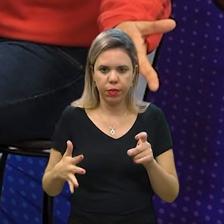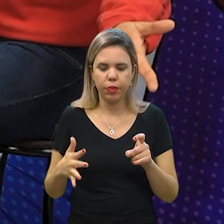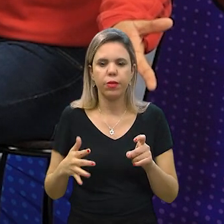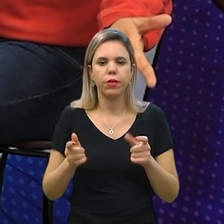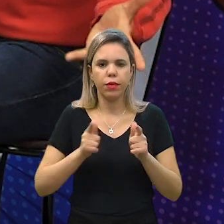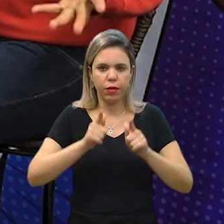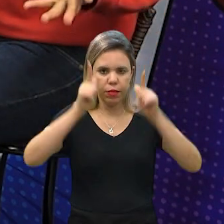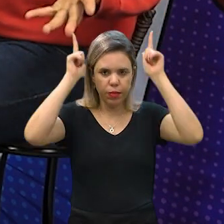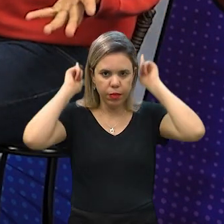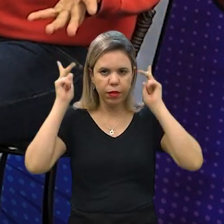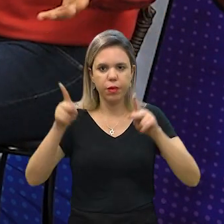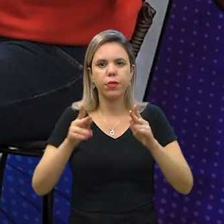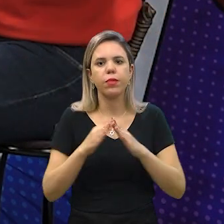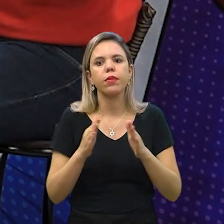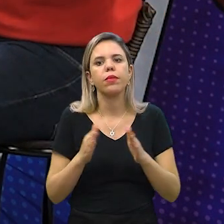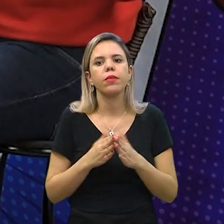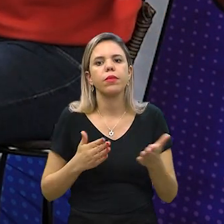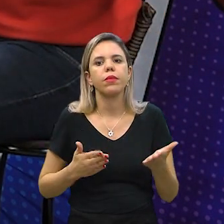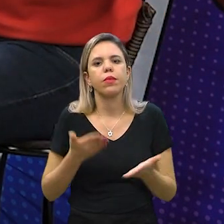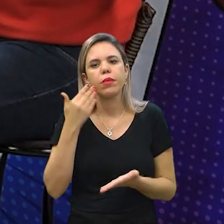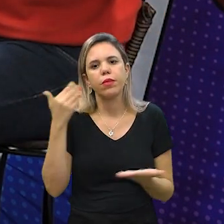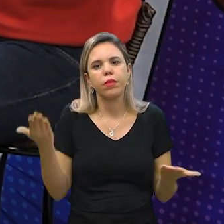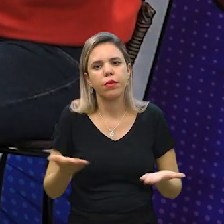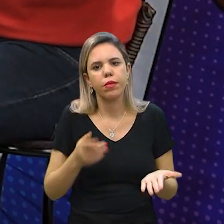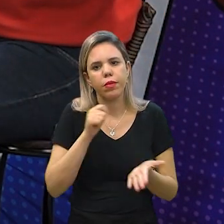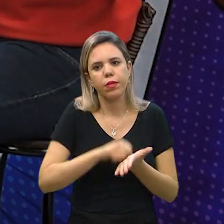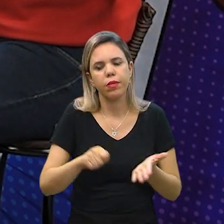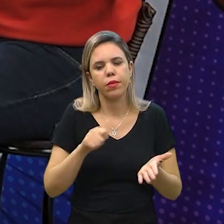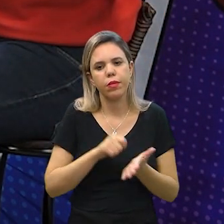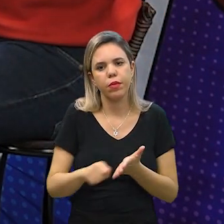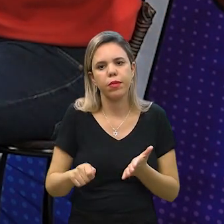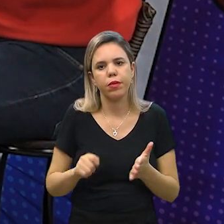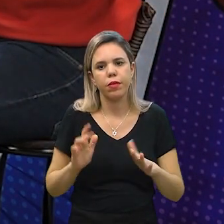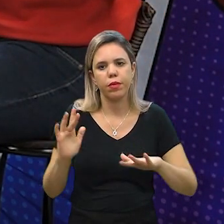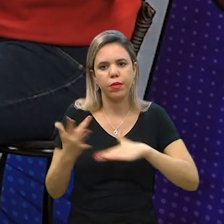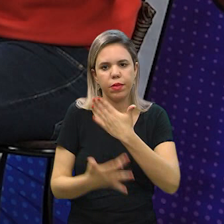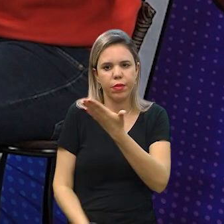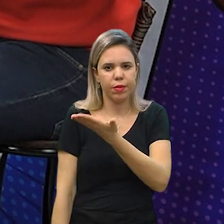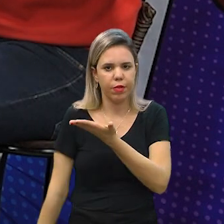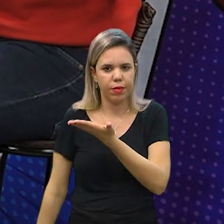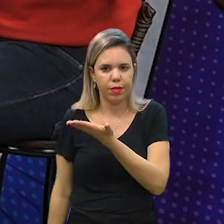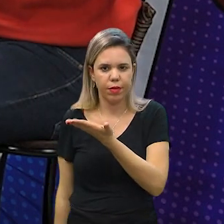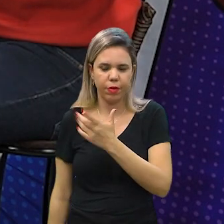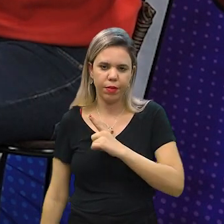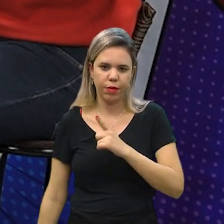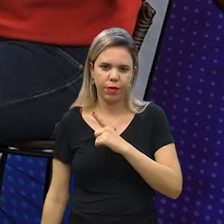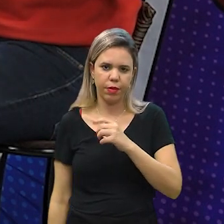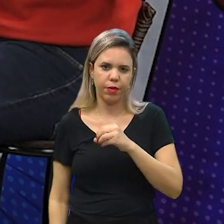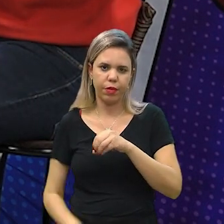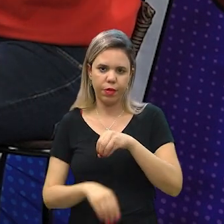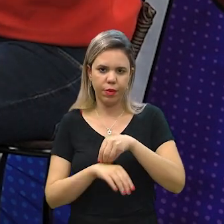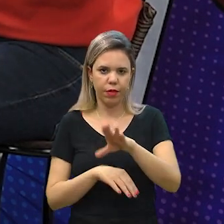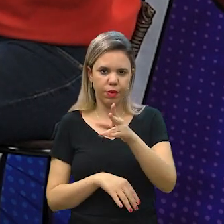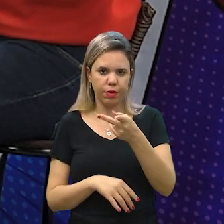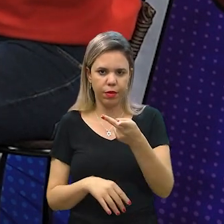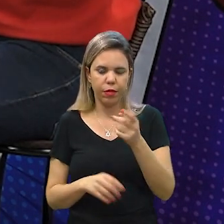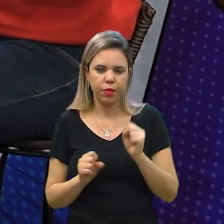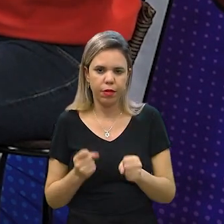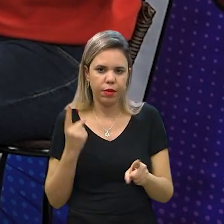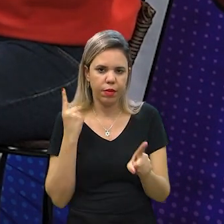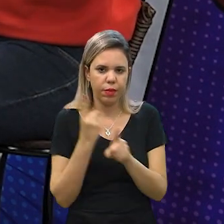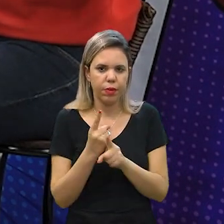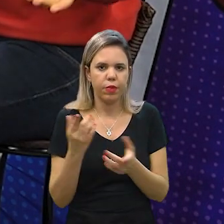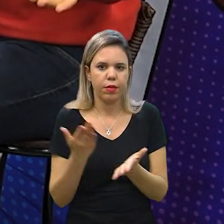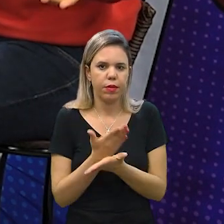mitologia grega, pessoal de casa, aproveita agora para anotar as redes sociais que a Fernanda vai passar aqui, como você